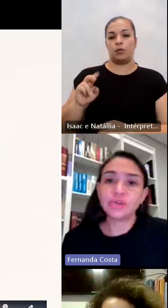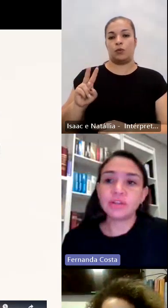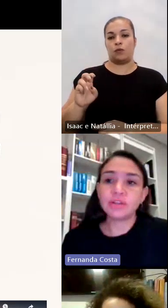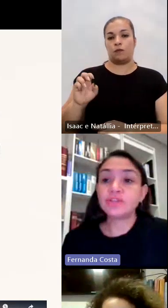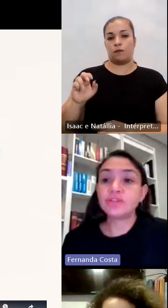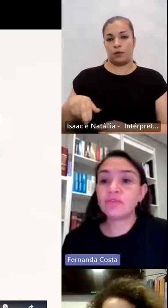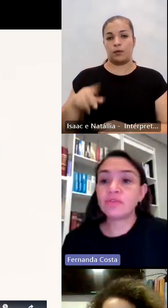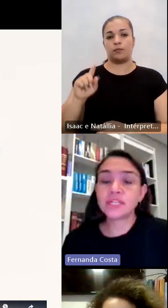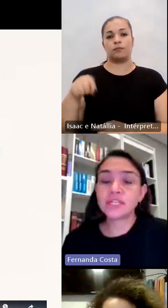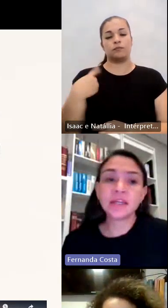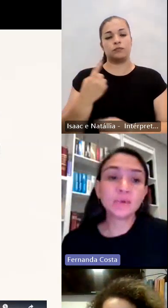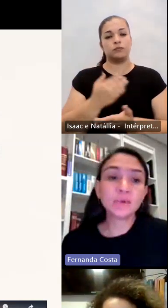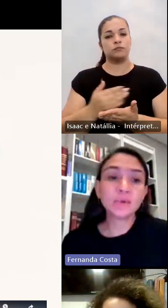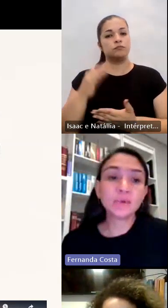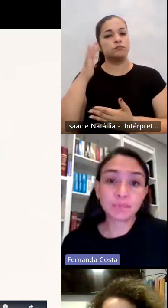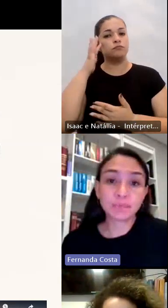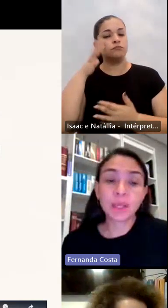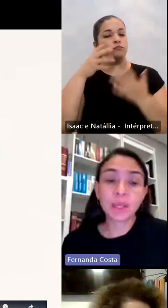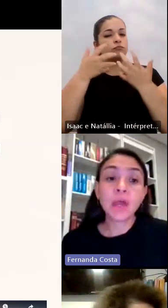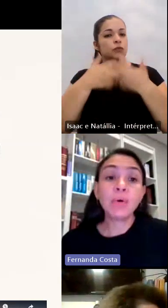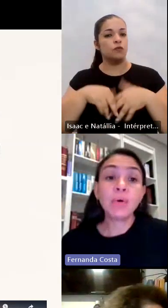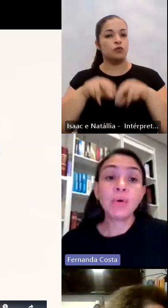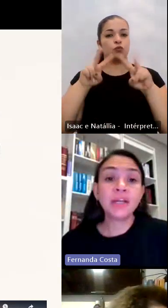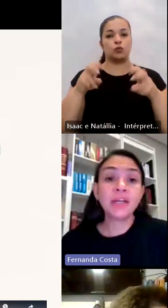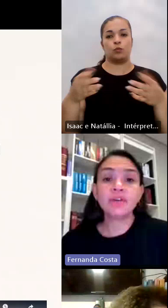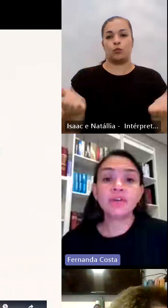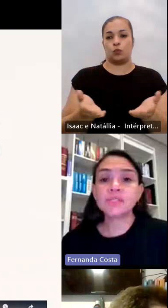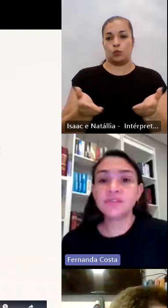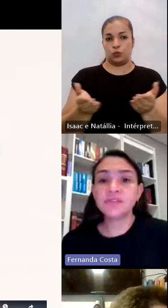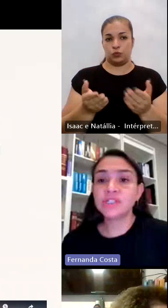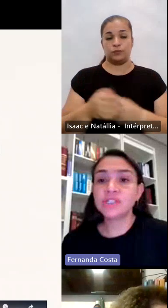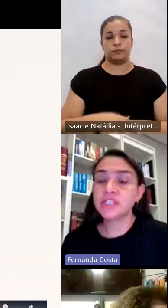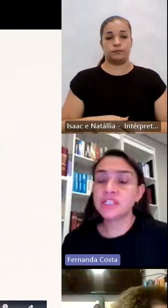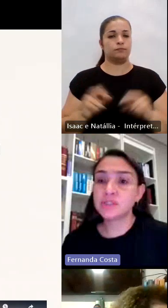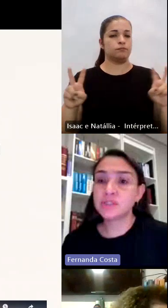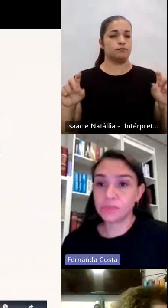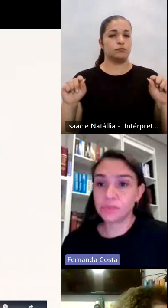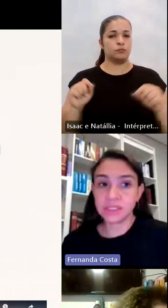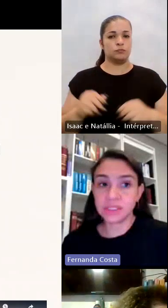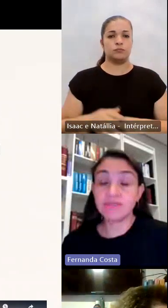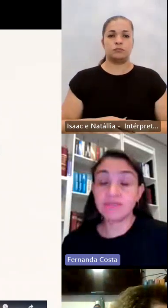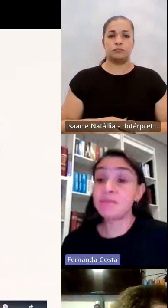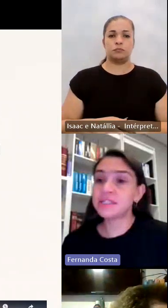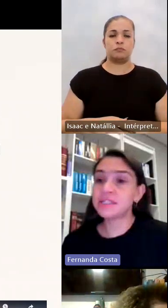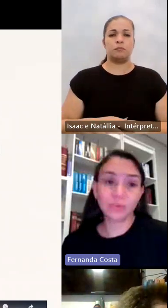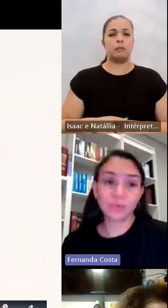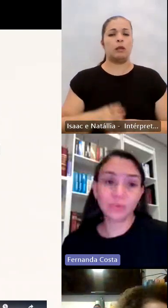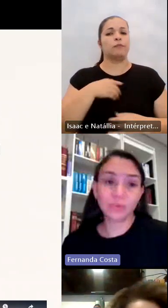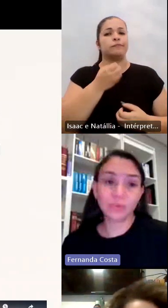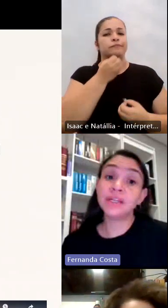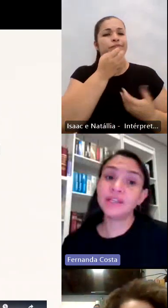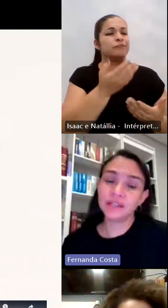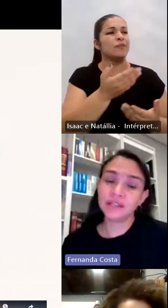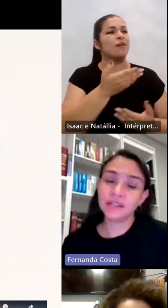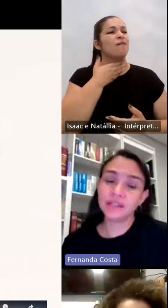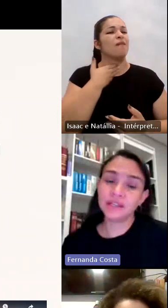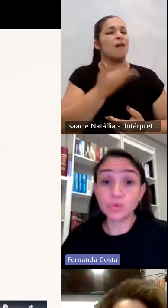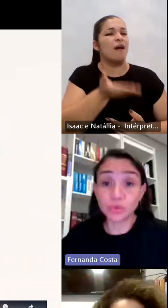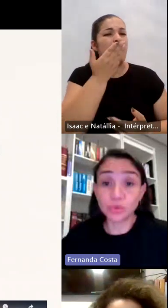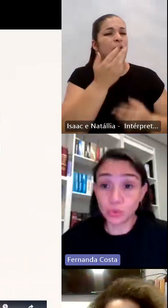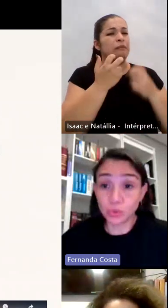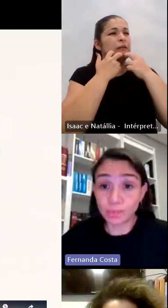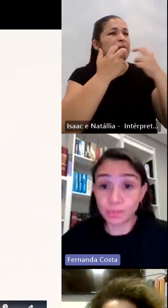refletir sobre o que a gente vai conversar aqui hoje. Porém, não me foi possível dizer às pessoas: falem mais alto, gritem,